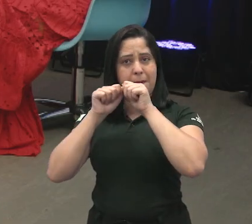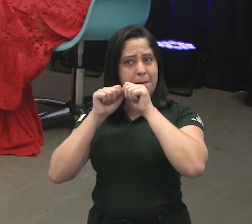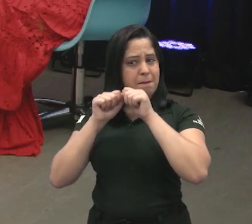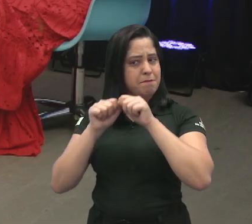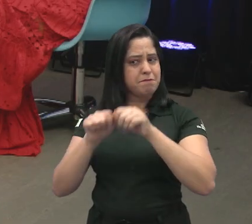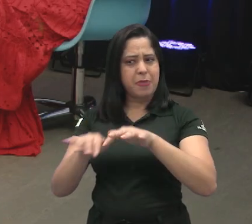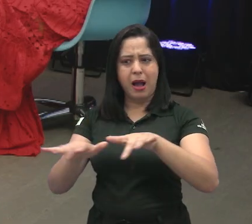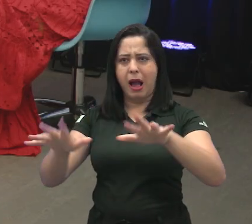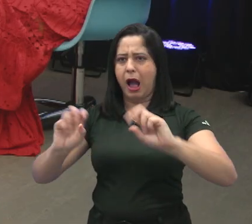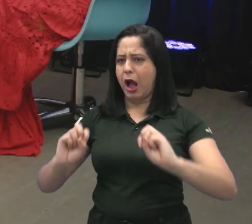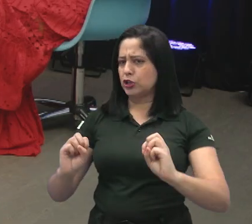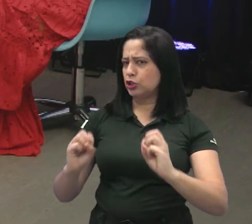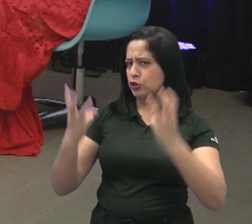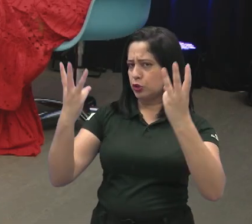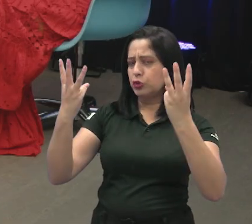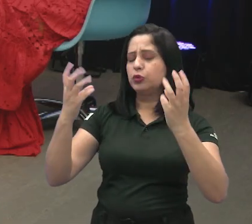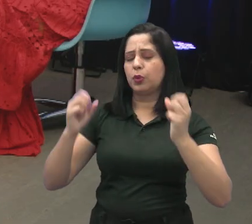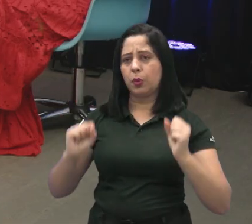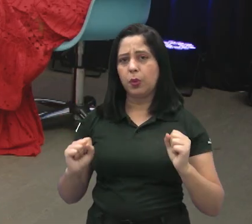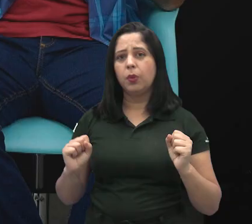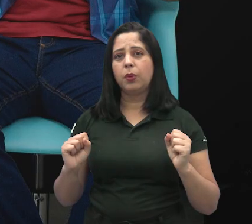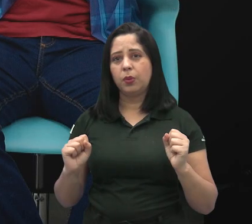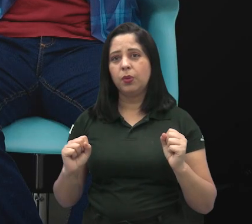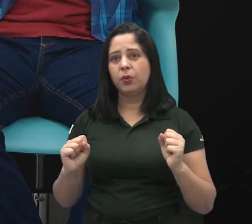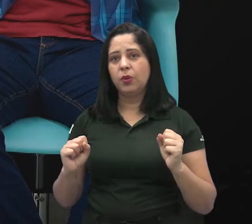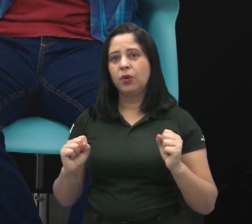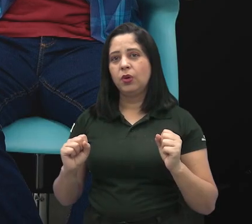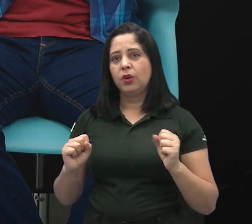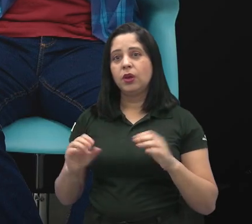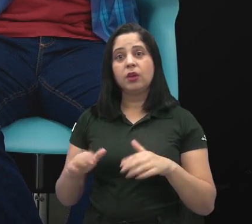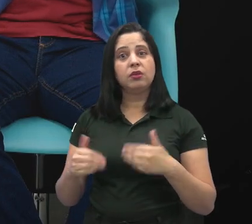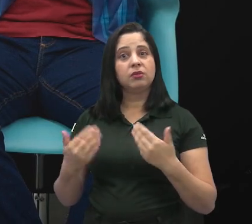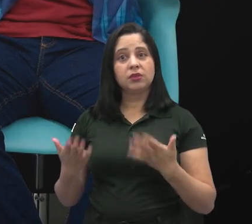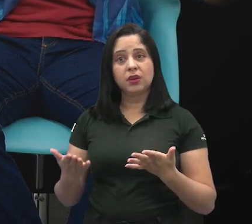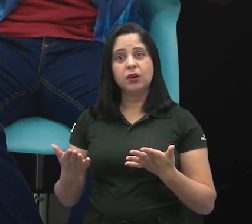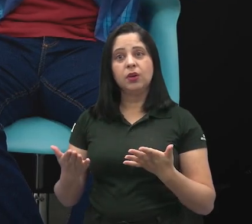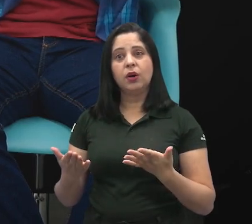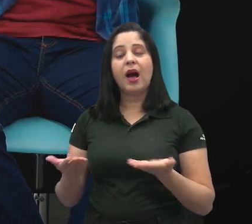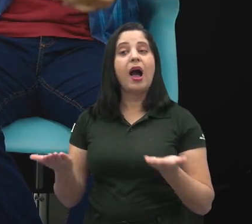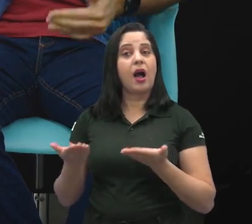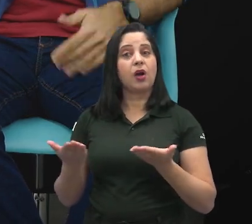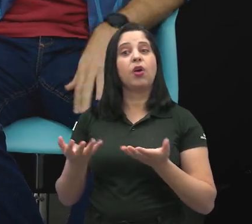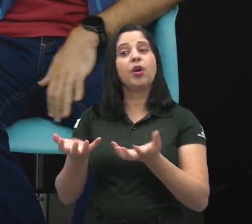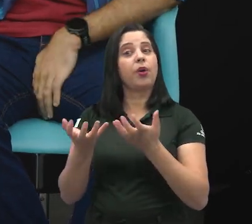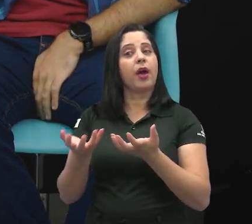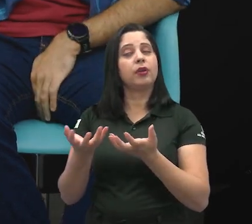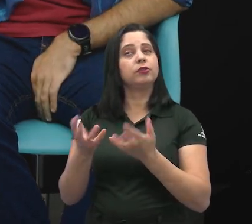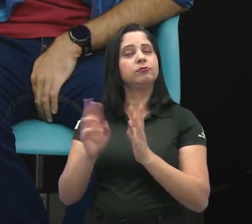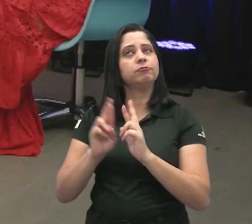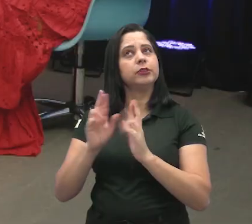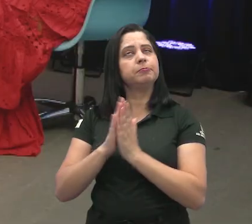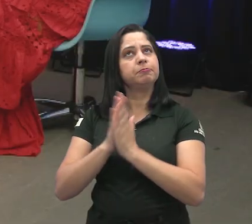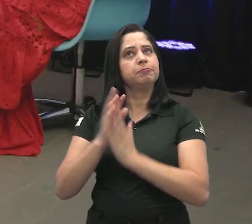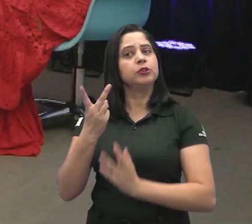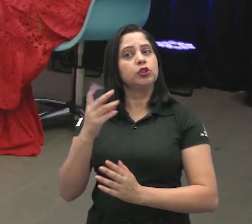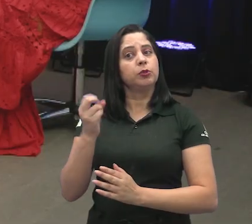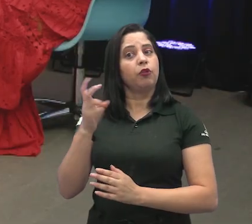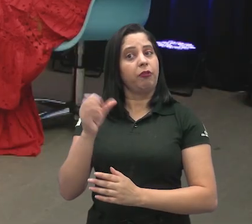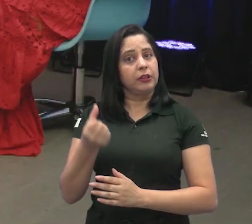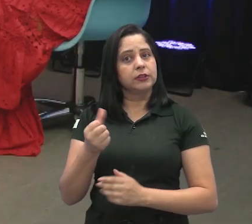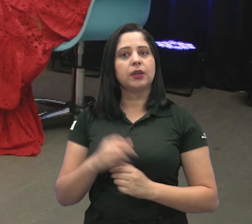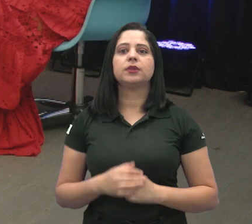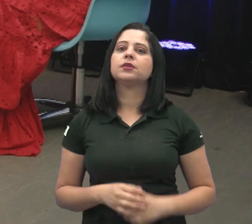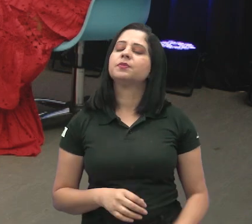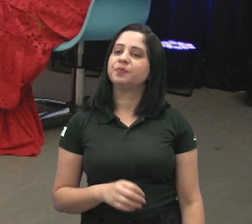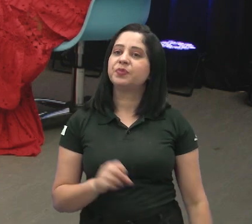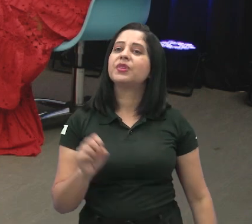né? De receber shows grandes, enfim, e que é uma coisa também que a gente está esperando, ansiando para ver o que acontece em 2026. Inclusive, isso mostra o quanto